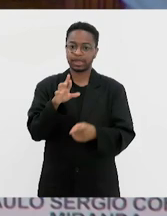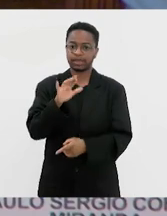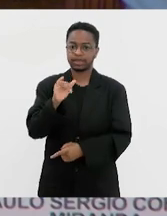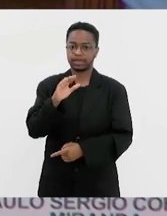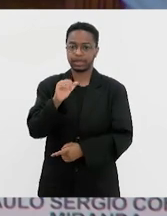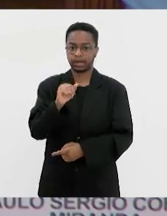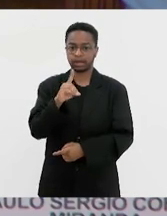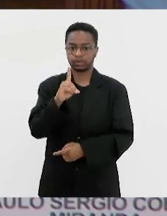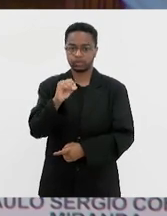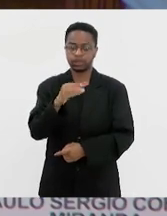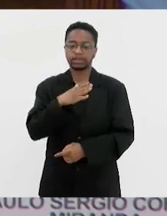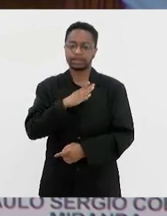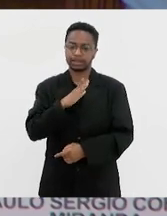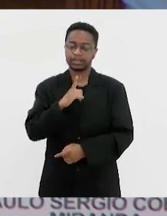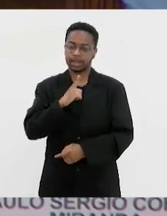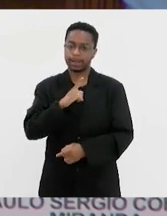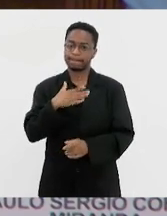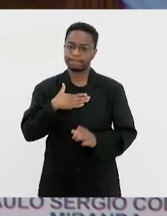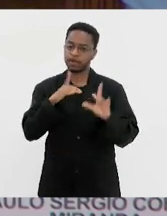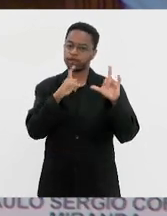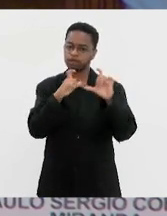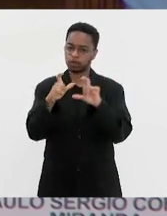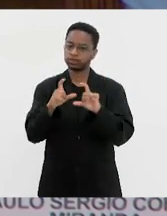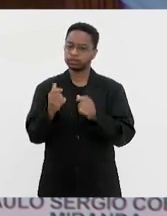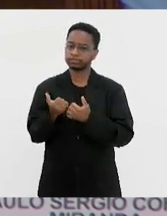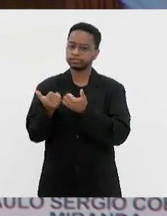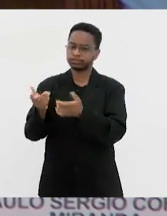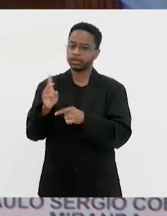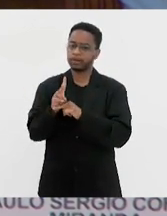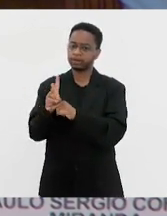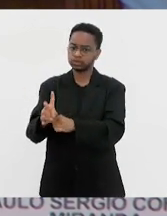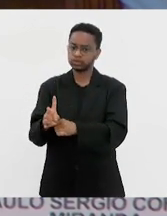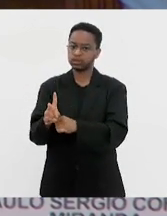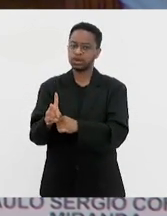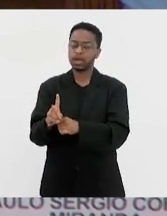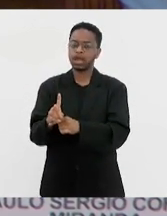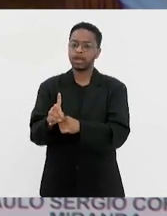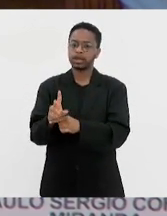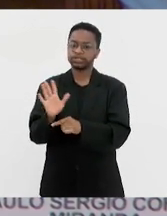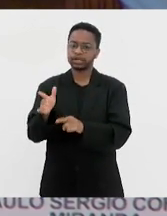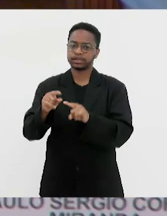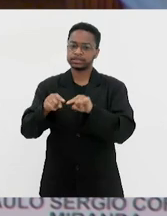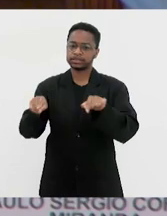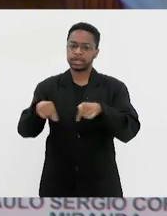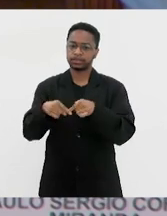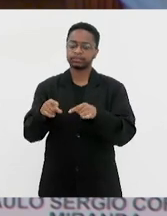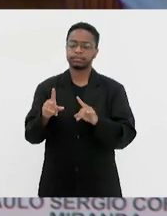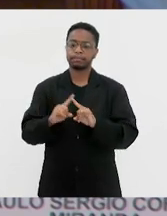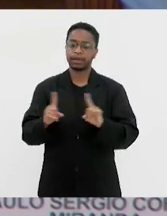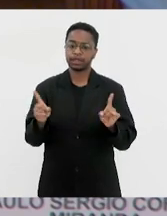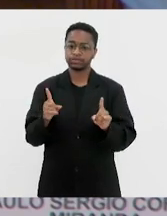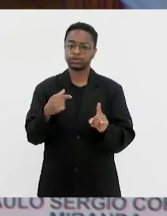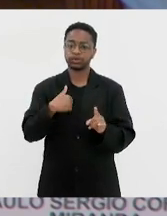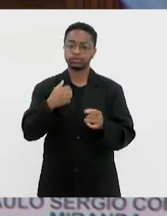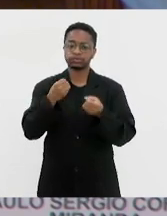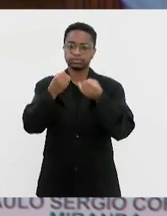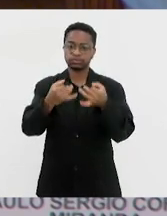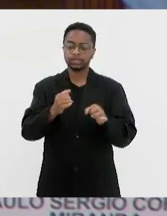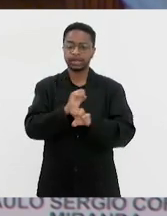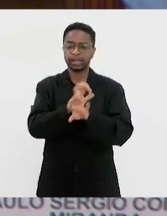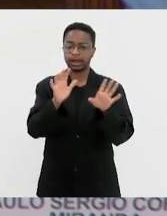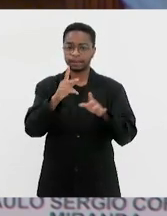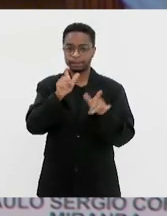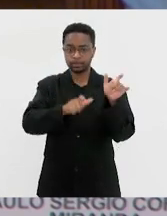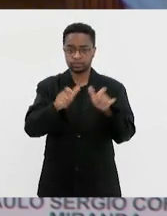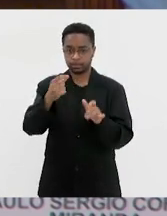na sala dele, que já cedeu para o Maroto há muito tempo, que lá a gente não tem sala, somos todos juntos. Mas que fique claro, quando as pessoas perguntam por que ainda